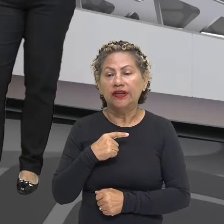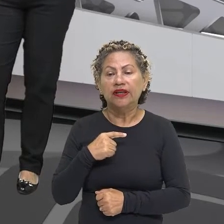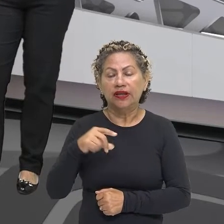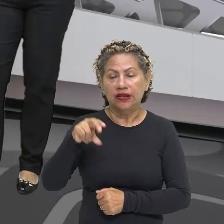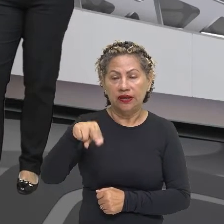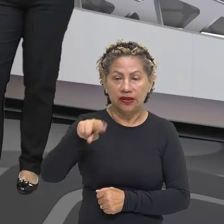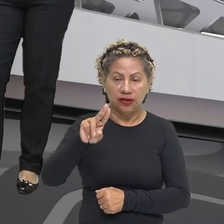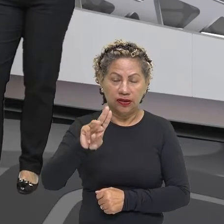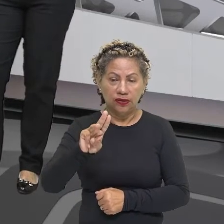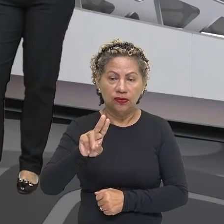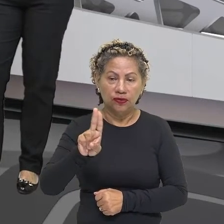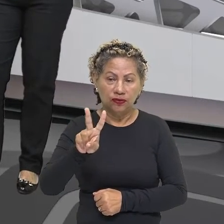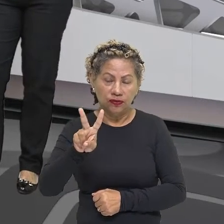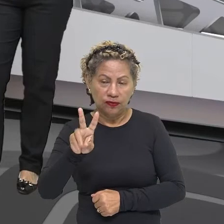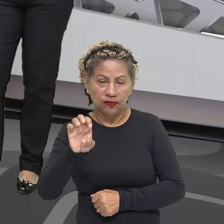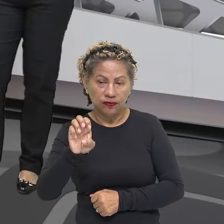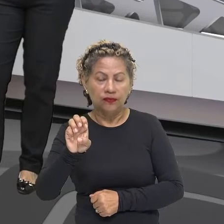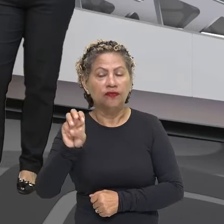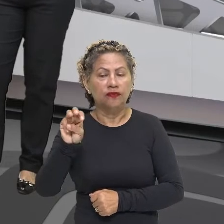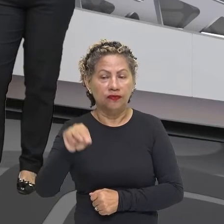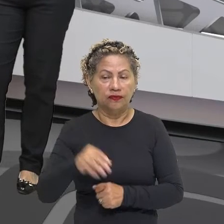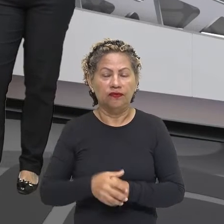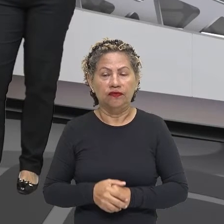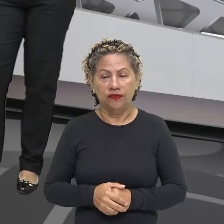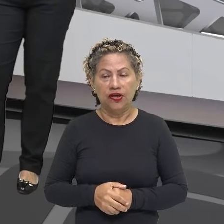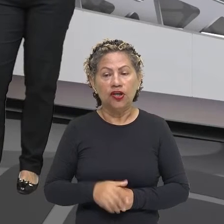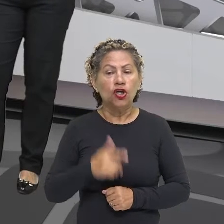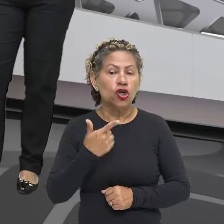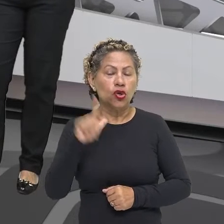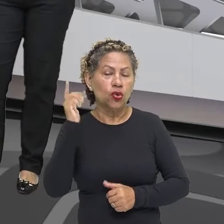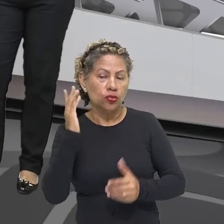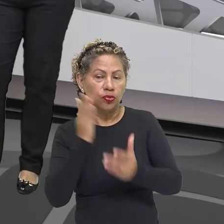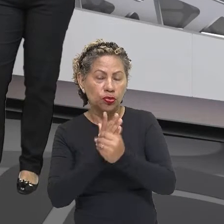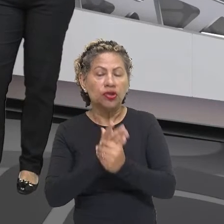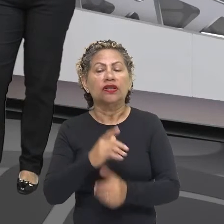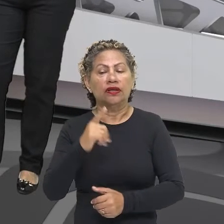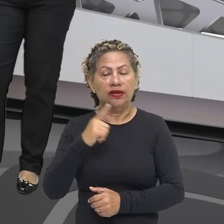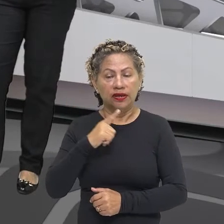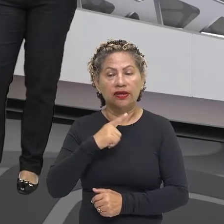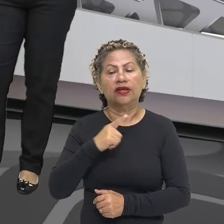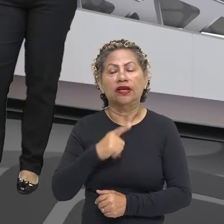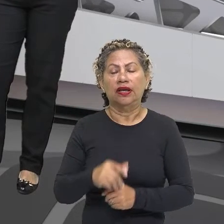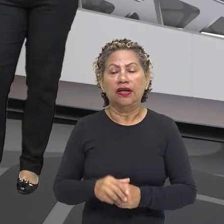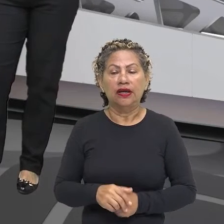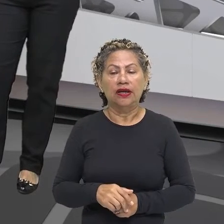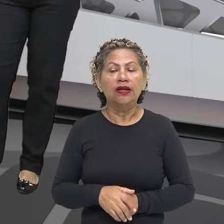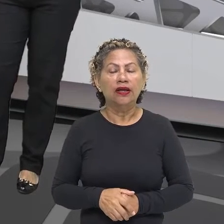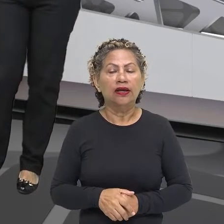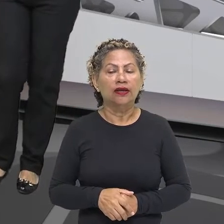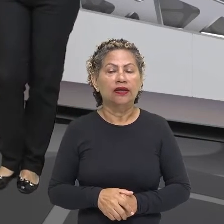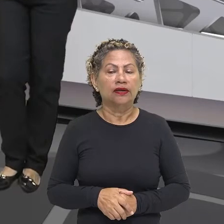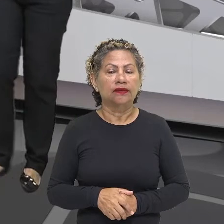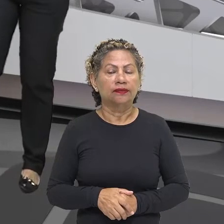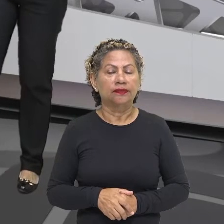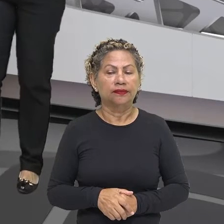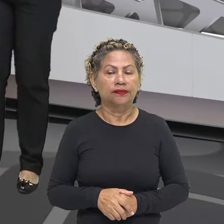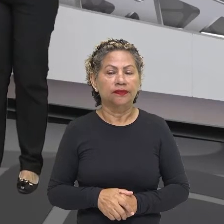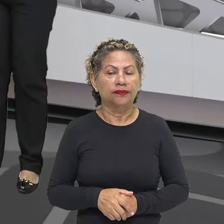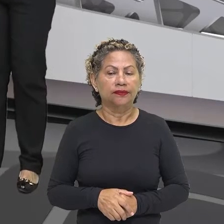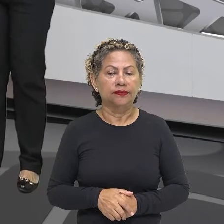computador. Verifica tudo dentro do seu pendrive antes de abrir qualquer arquivo, porque se você não